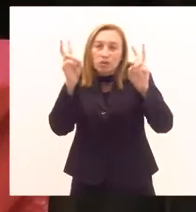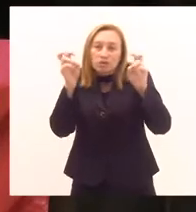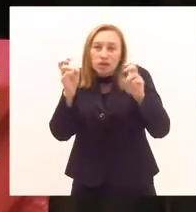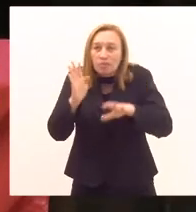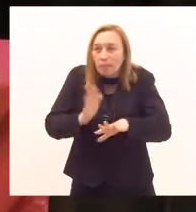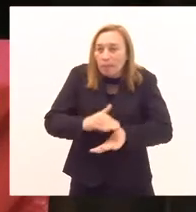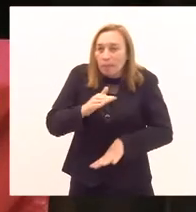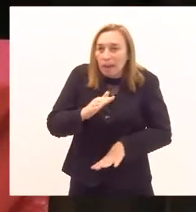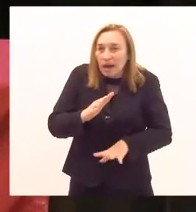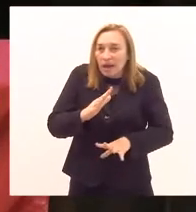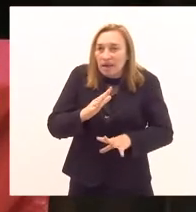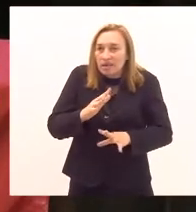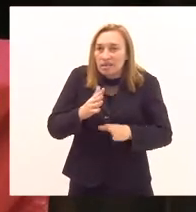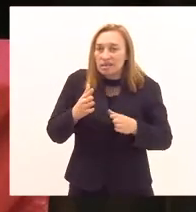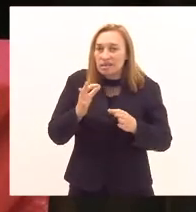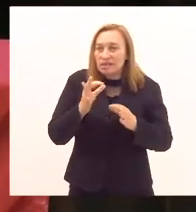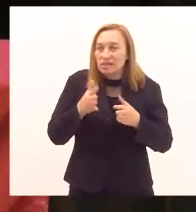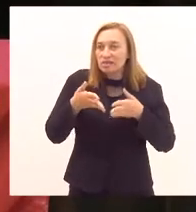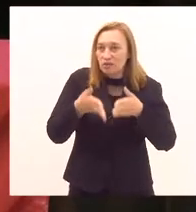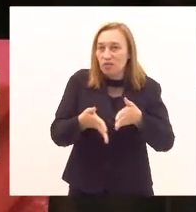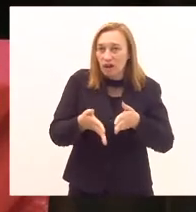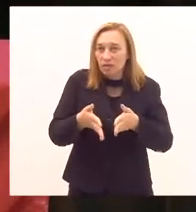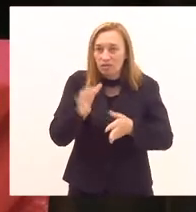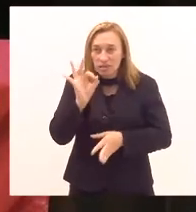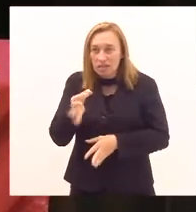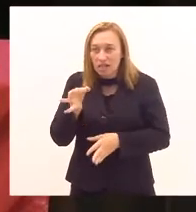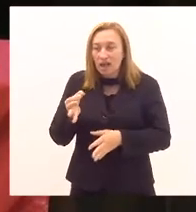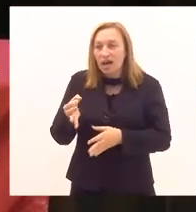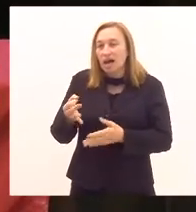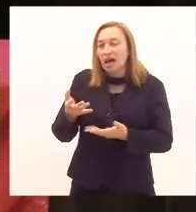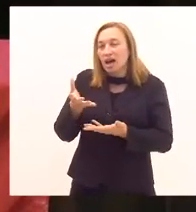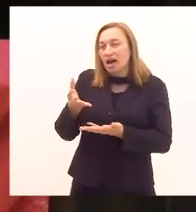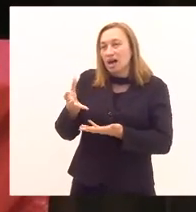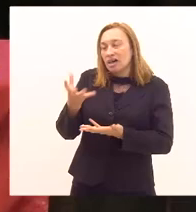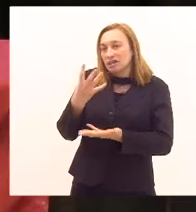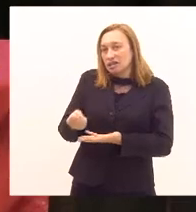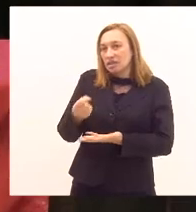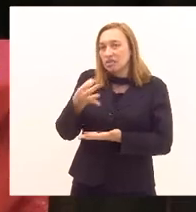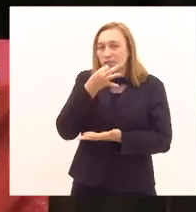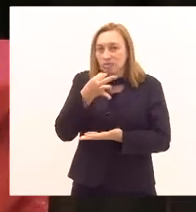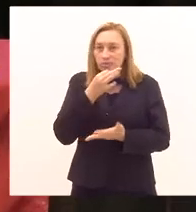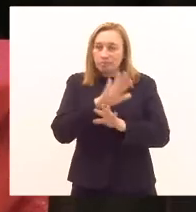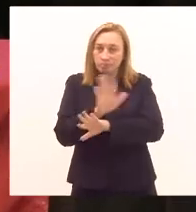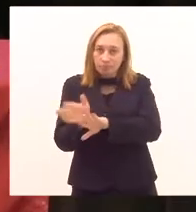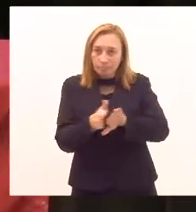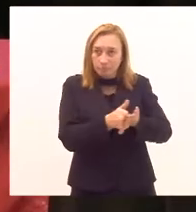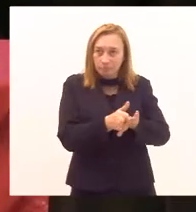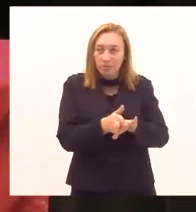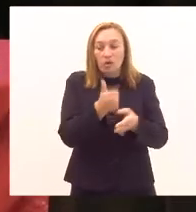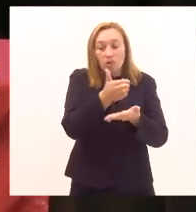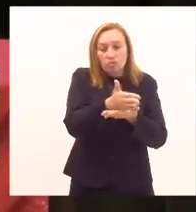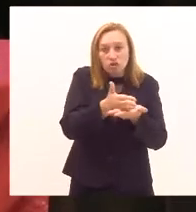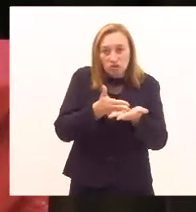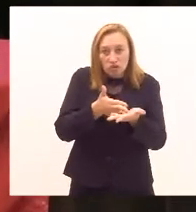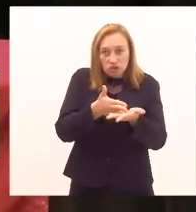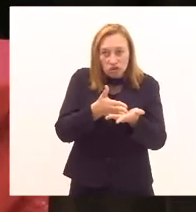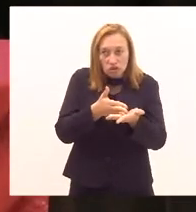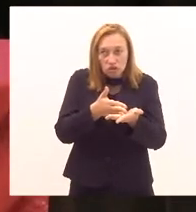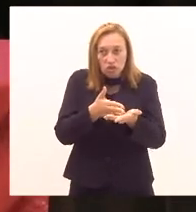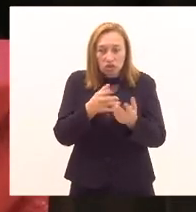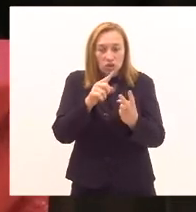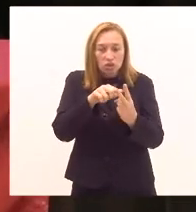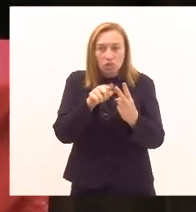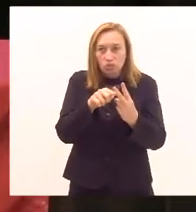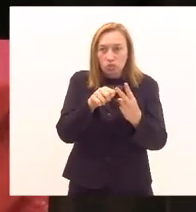acabo democraticamente aceitando as sugestões. Então, o nosso tema ficou muito amplo. A gente vai dividir em duas etapas, inclusive a gente